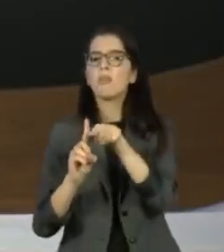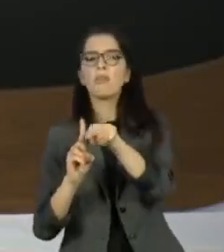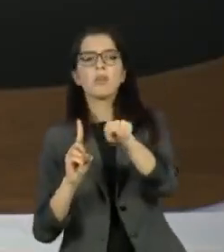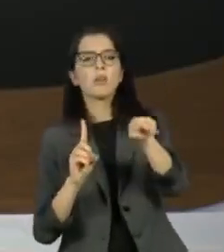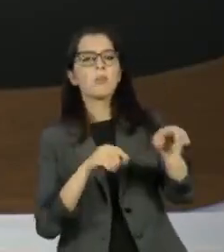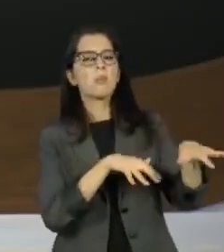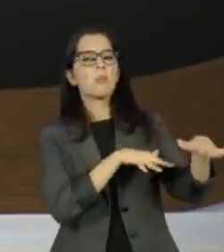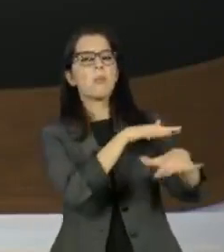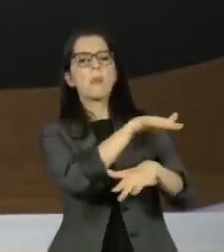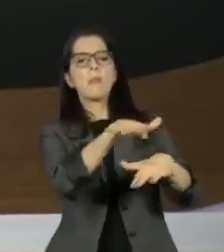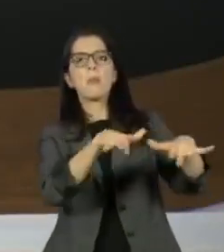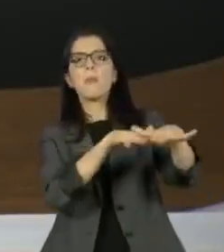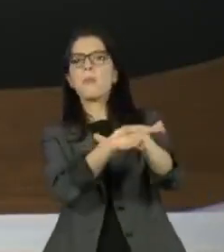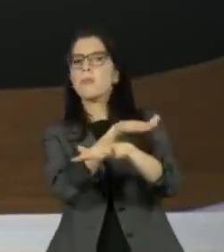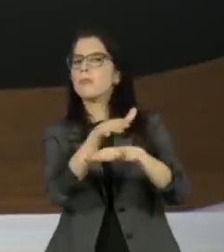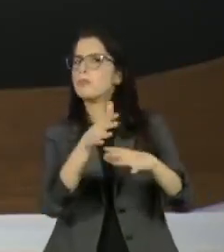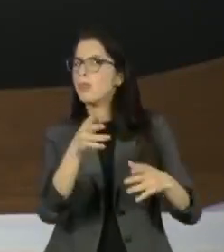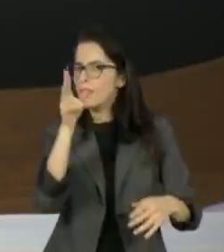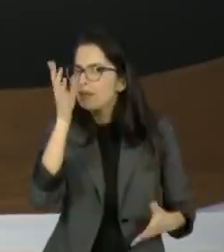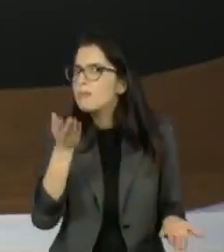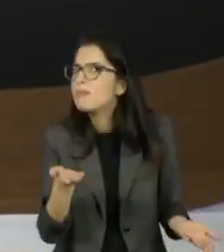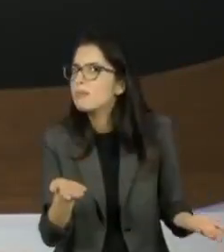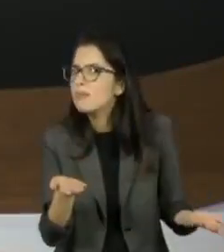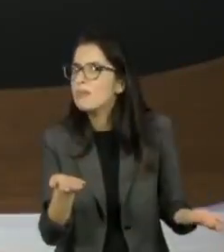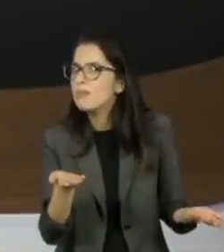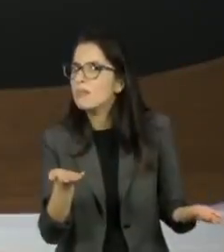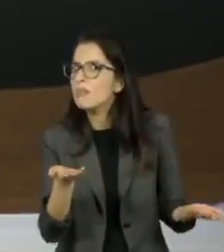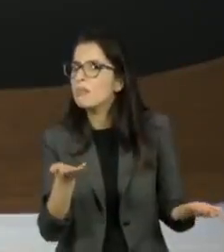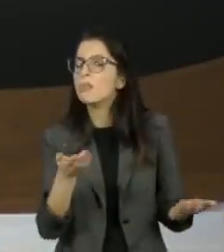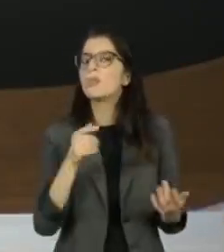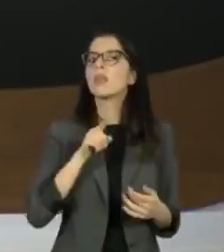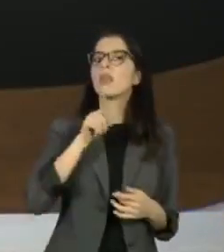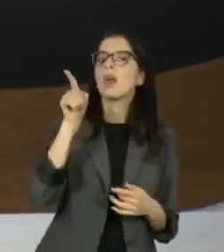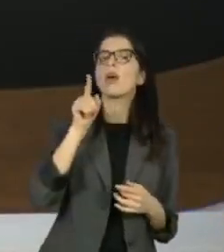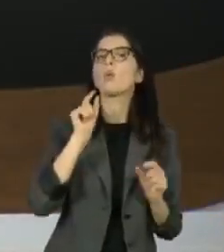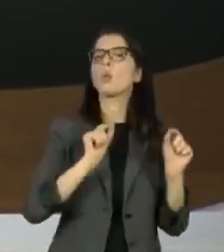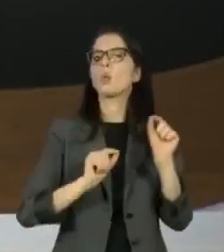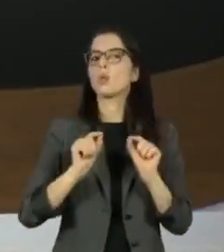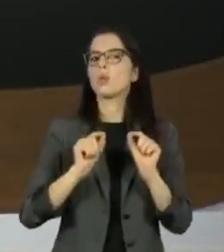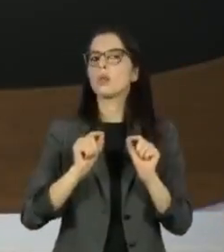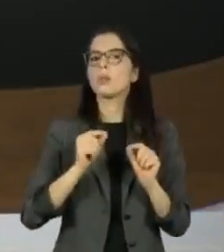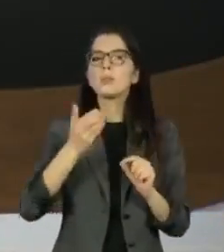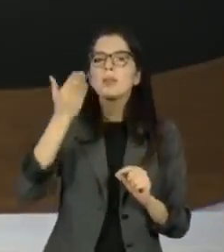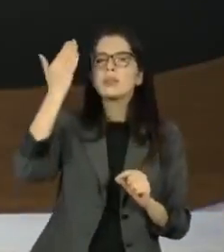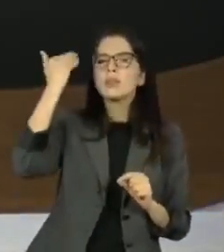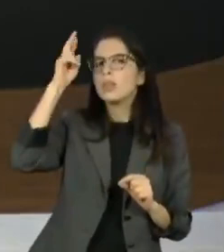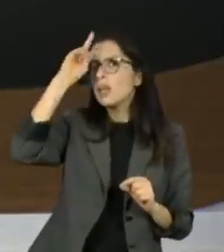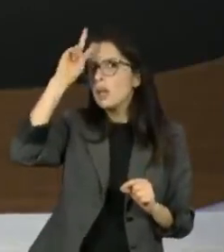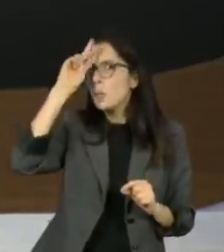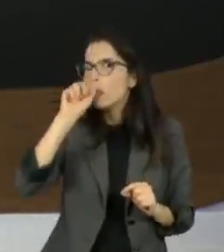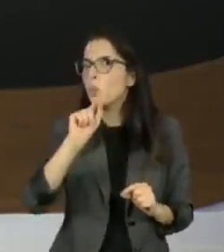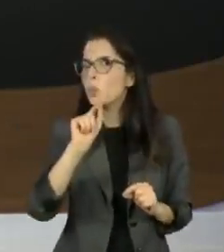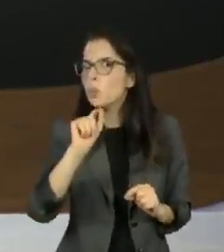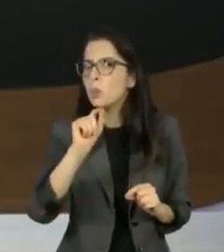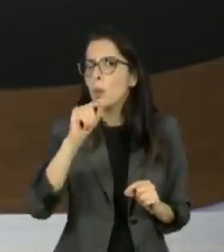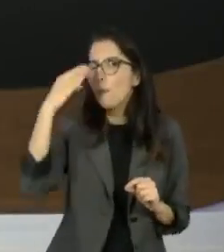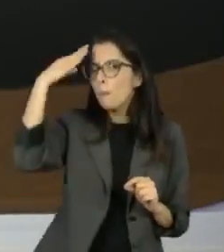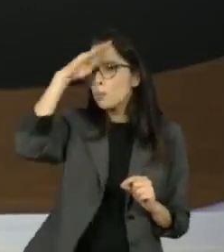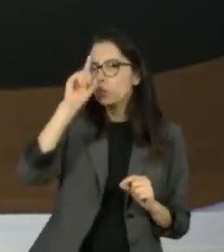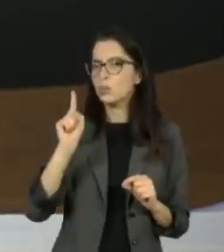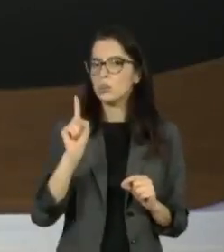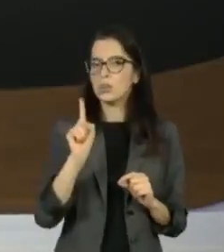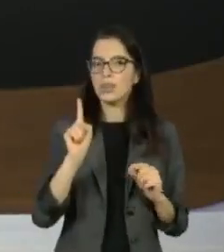Num desses atos, em frente ao Exército lá em Brasília, ele subiu na boleia de uma caminhonete e ficou de frente